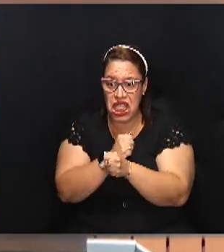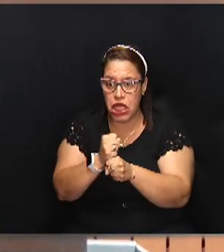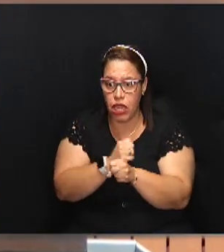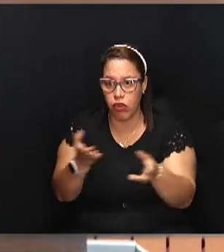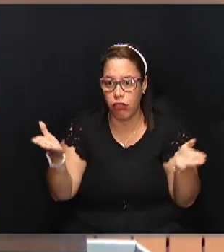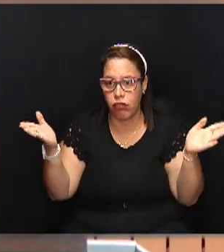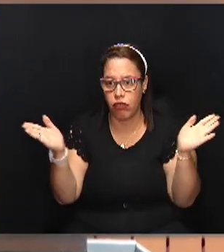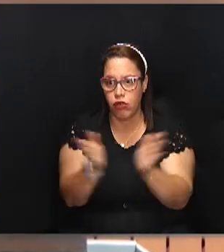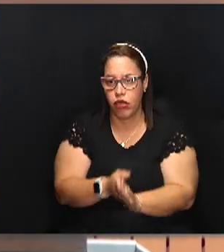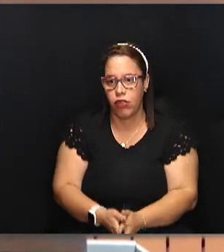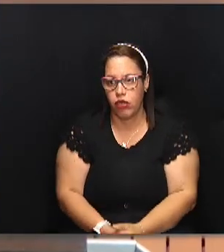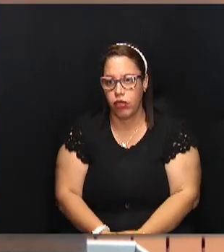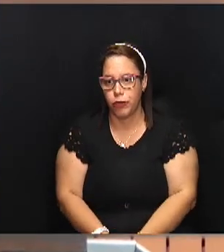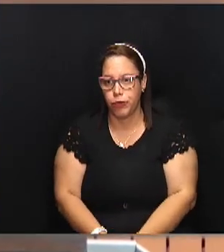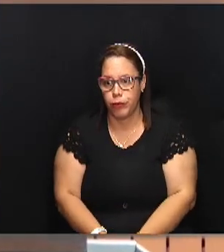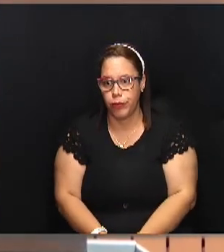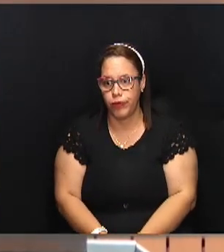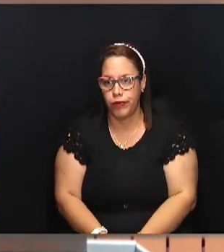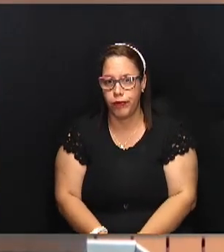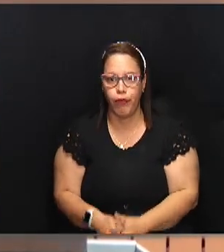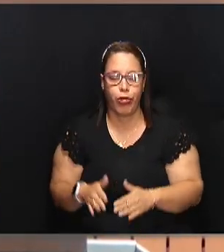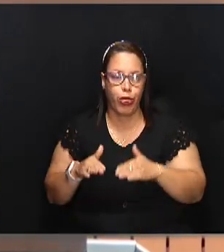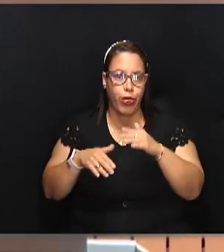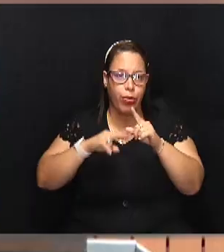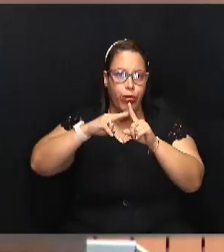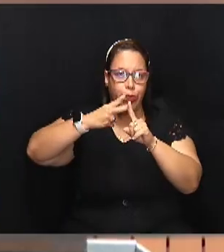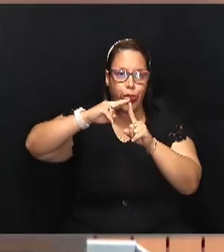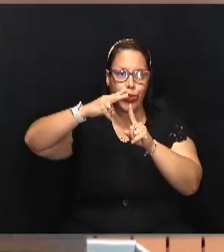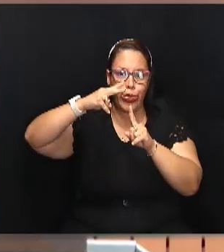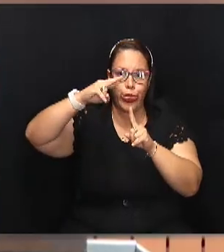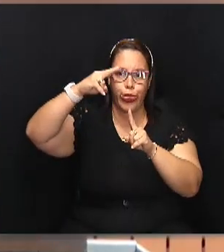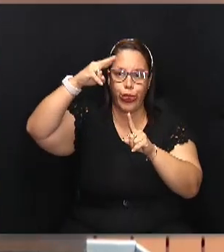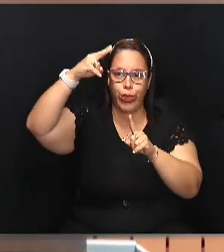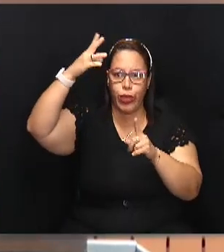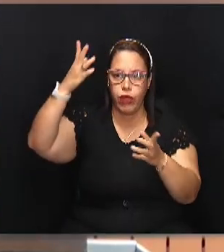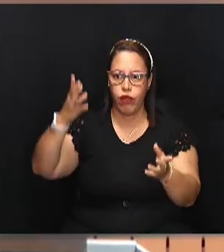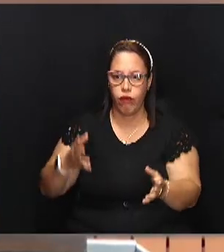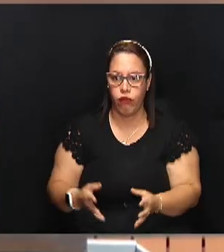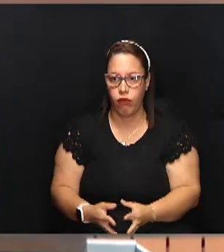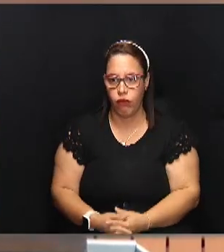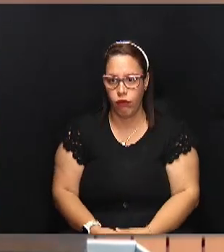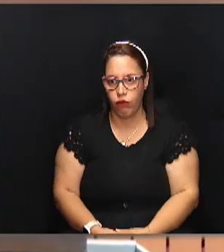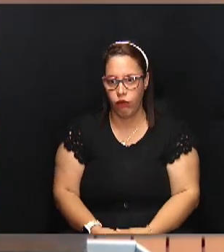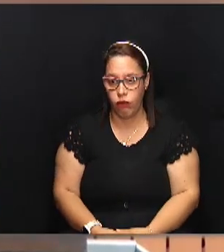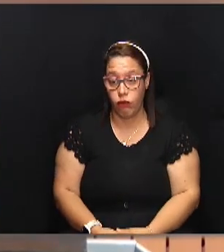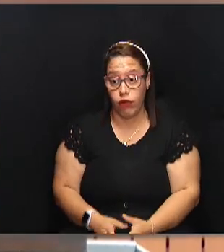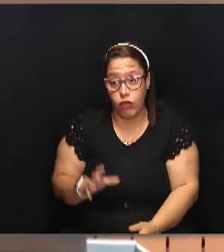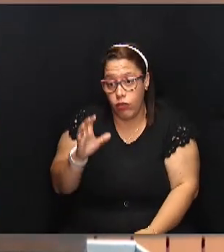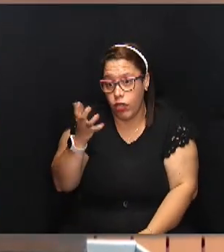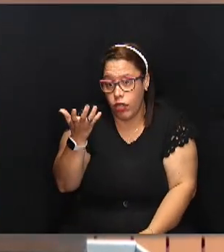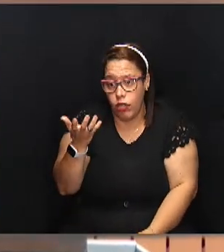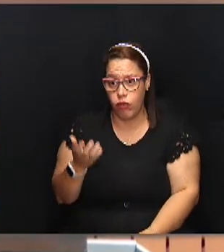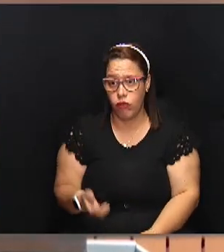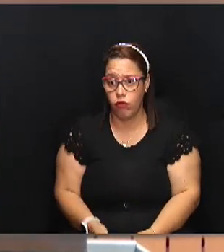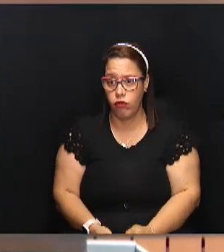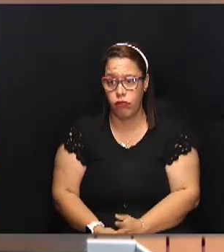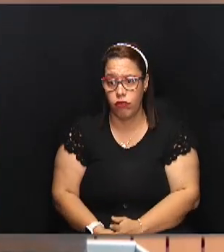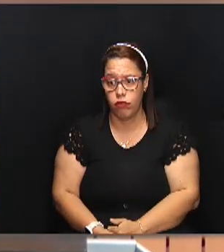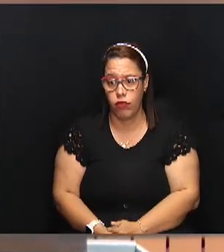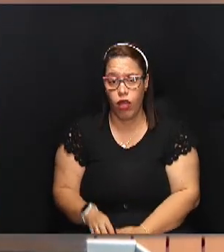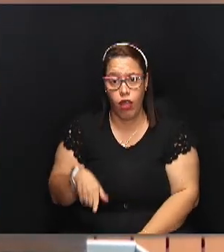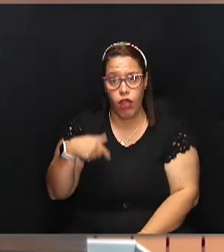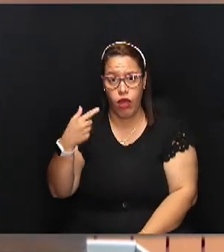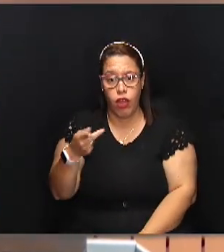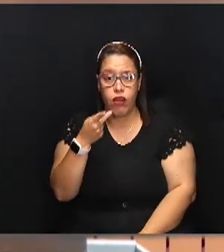hein? Esses que estão crescendo aí não vai valendo nada. É isso que está acontecendo. Aí depois